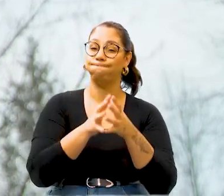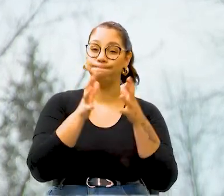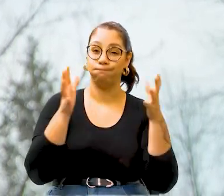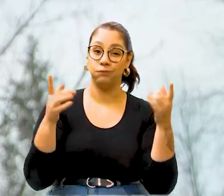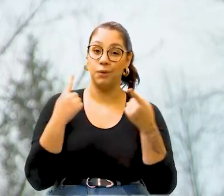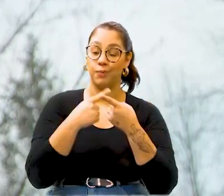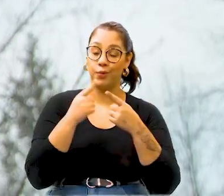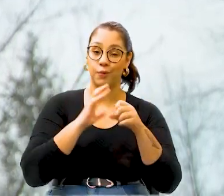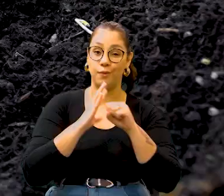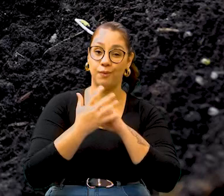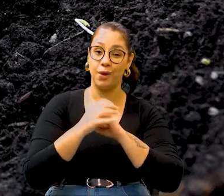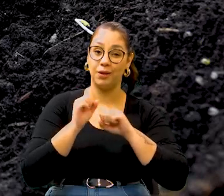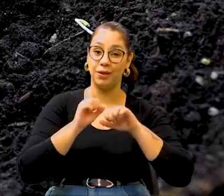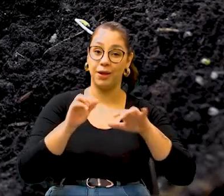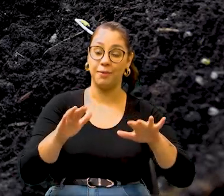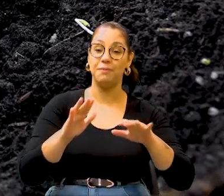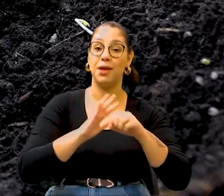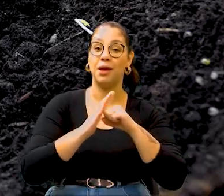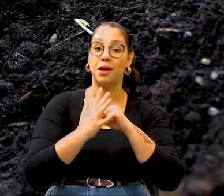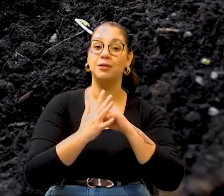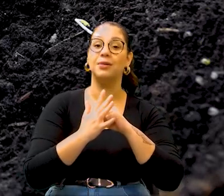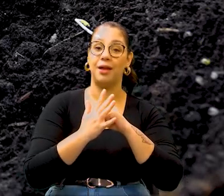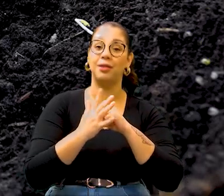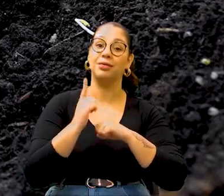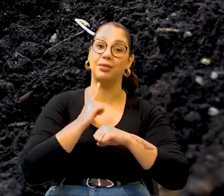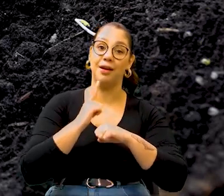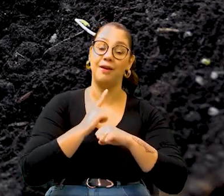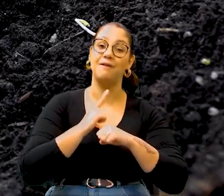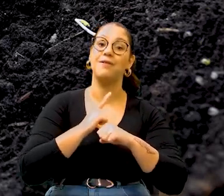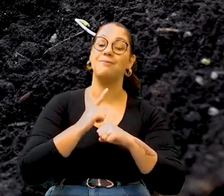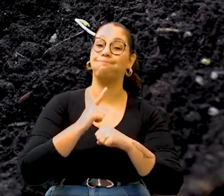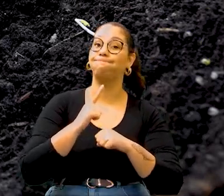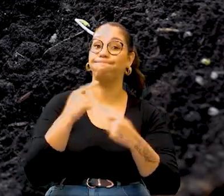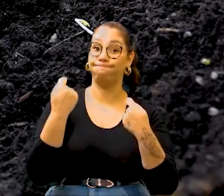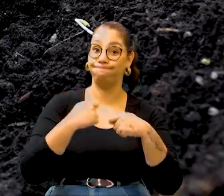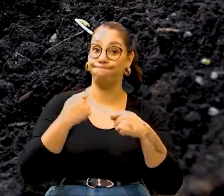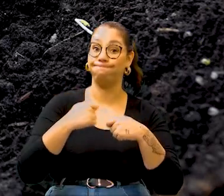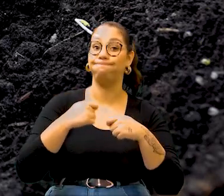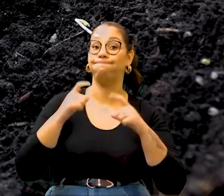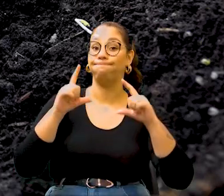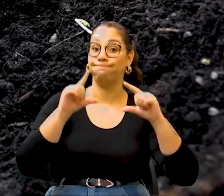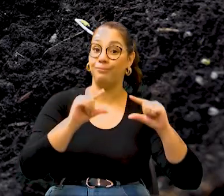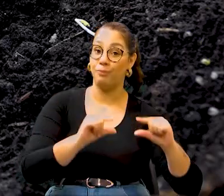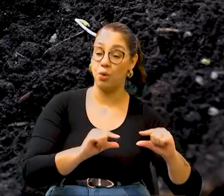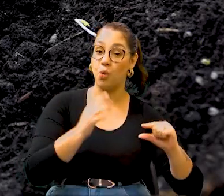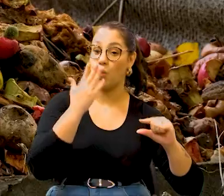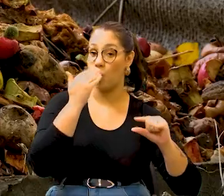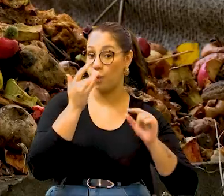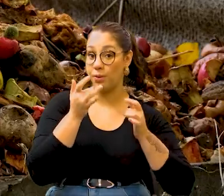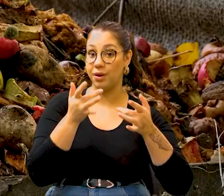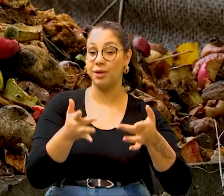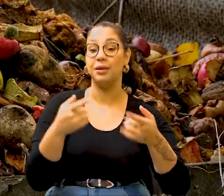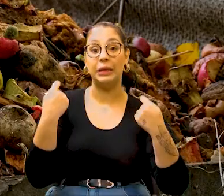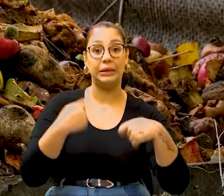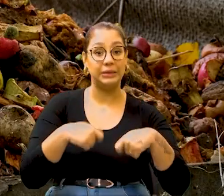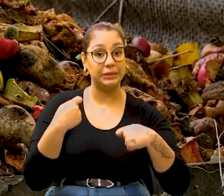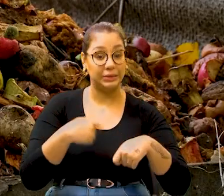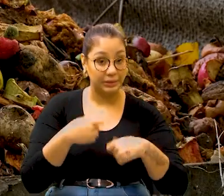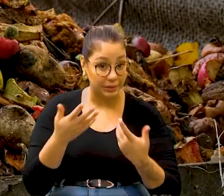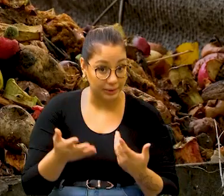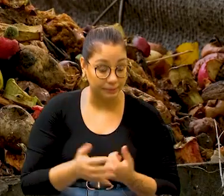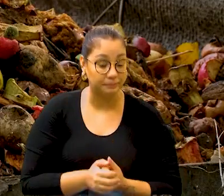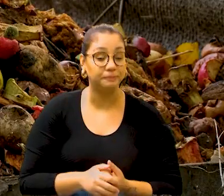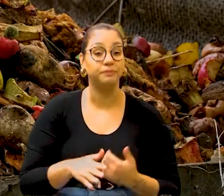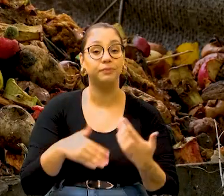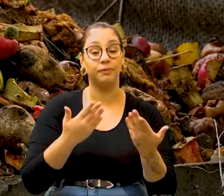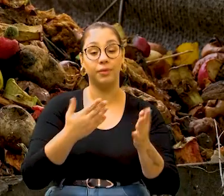devido à pandemia Covid-19, a necessidade de reduzir o desperdício de alimentos se torna cada vez mais